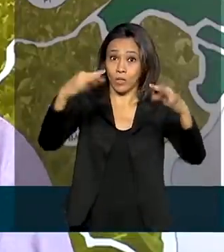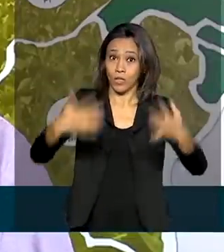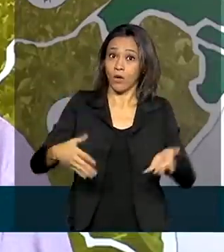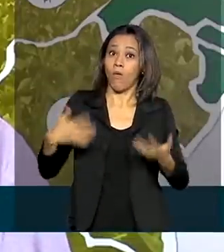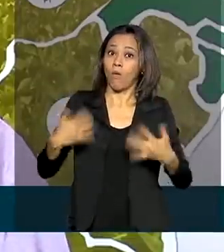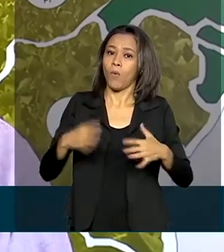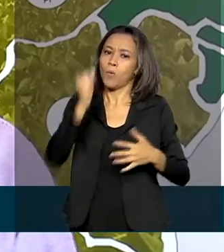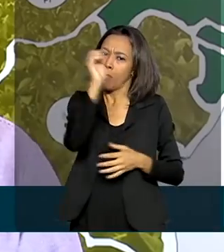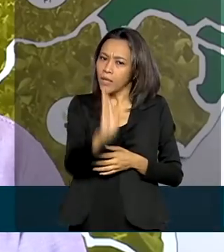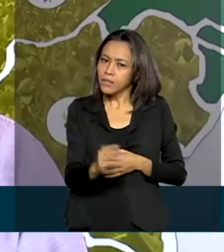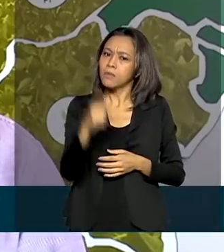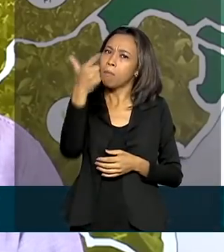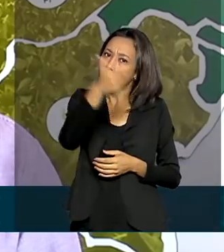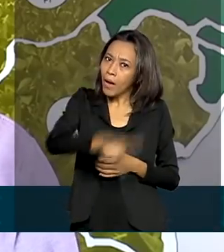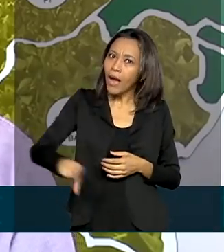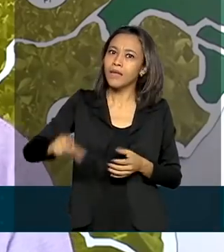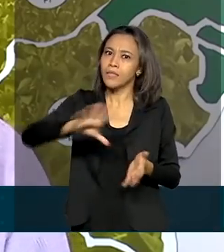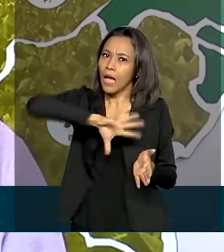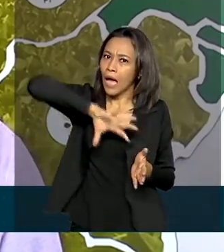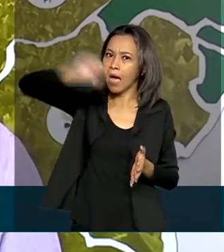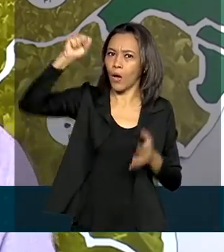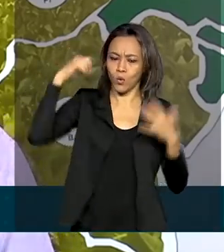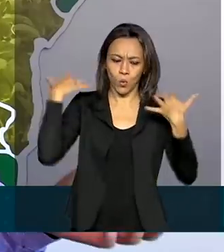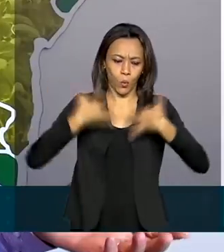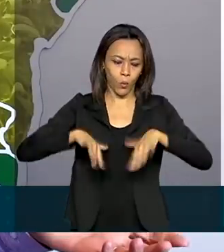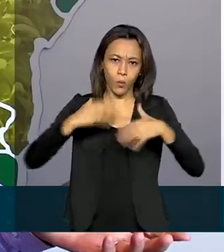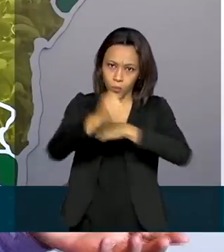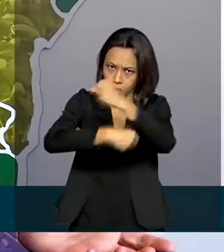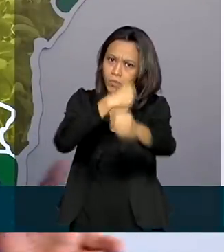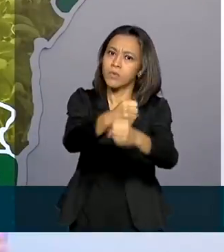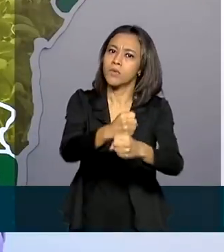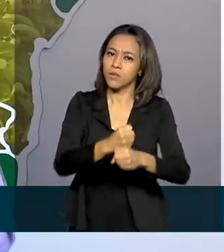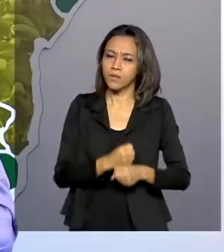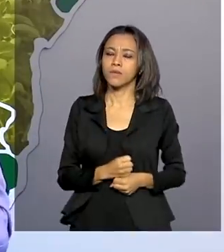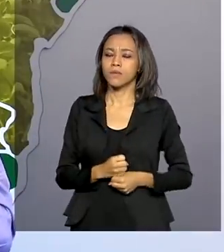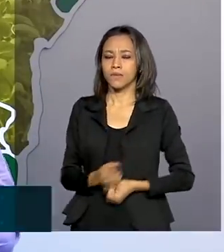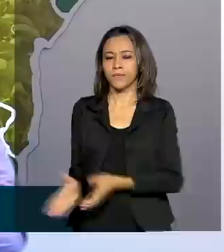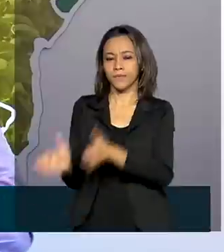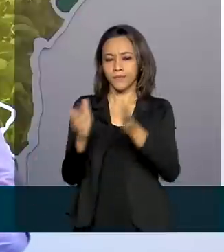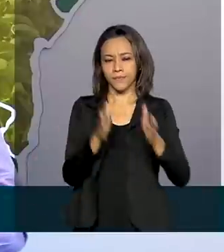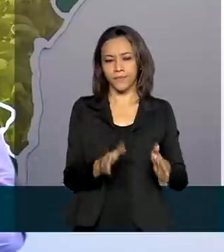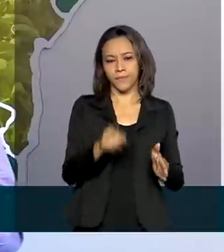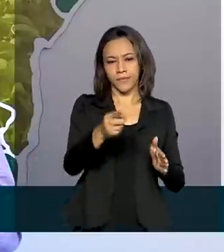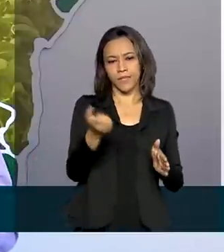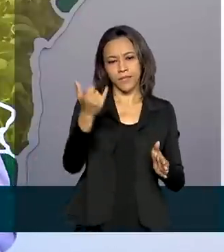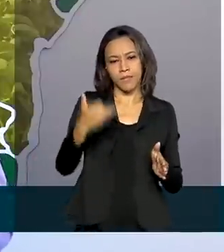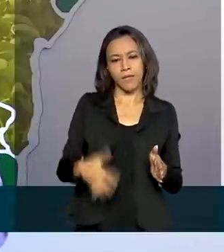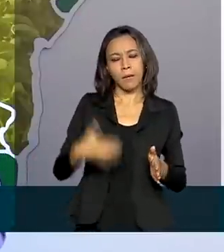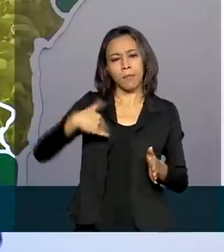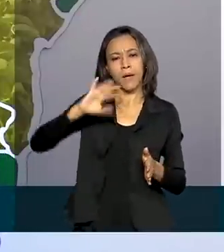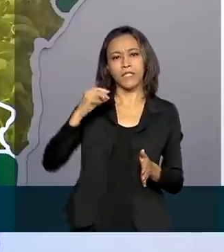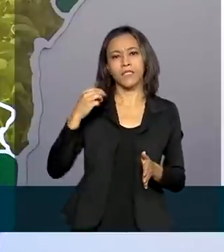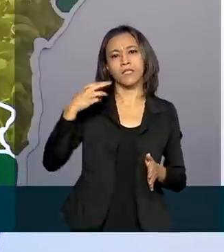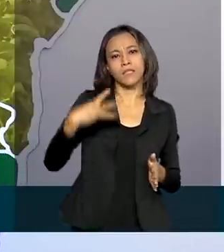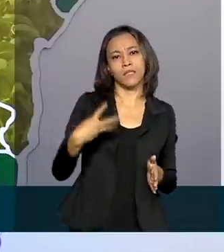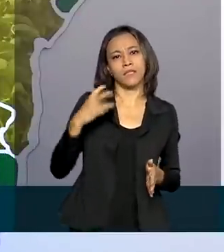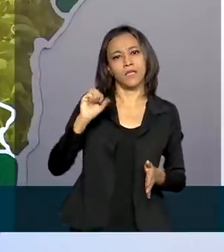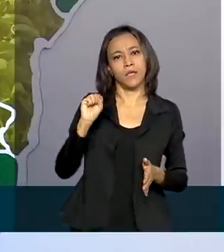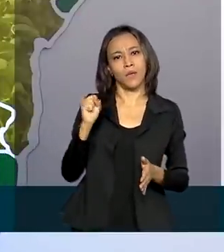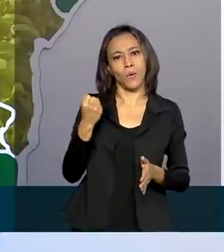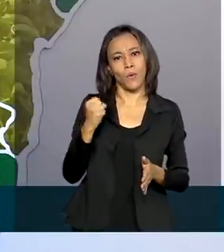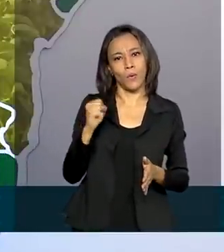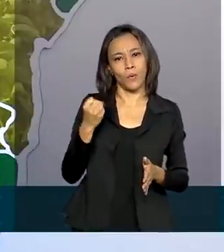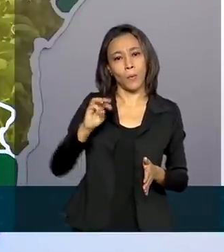pode colher mais uma safra recorde no ano que vem. Nós chegaremos aí com mais de 38 milhões de hectares